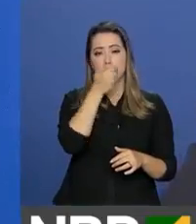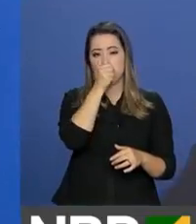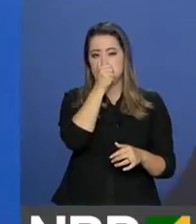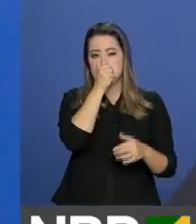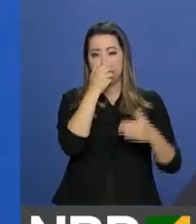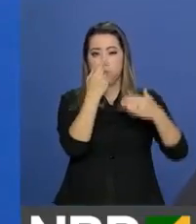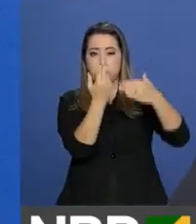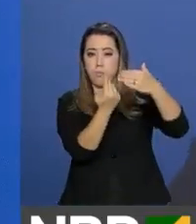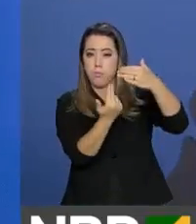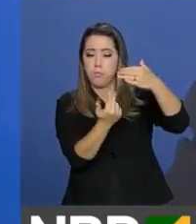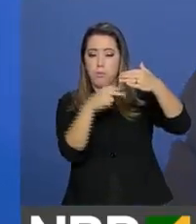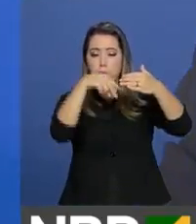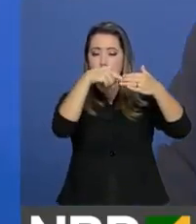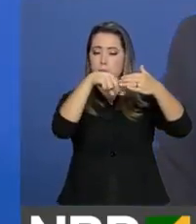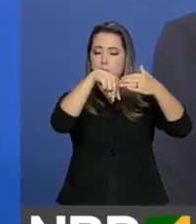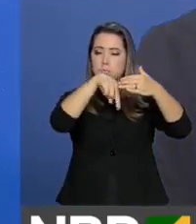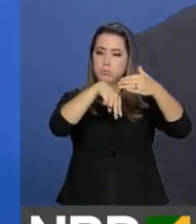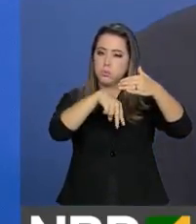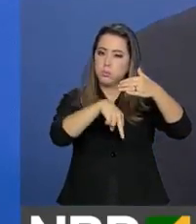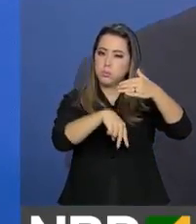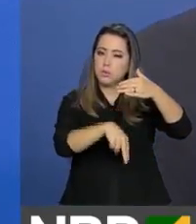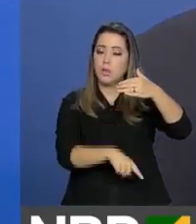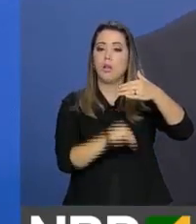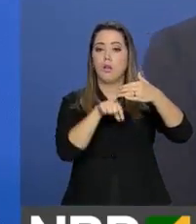83 anos e continua mergulhando,